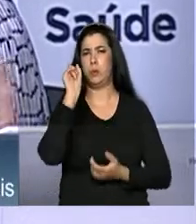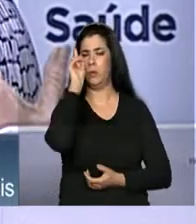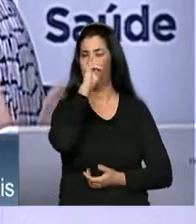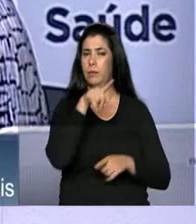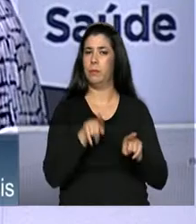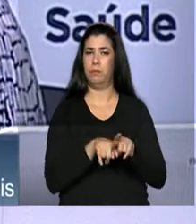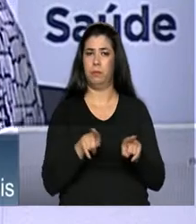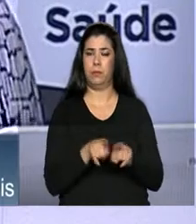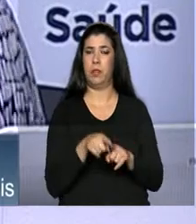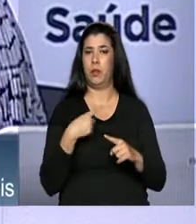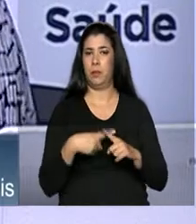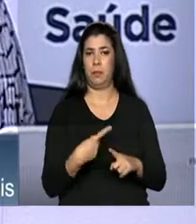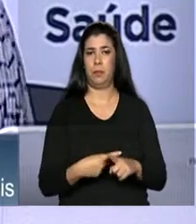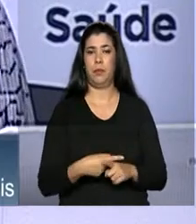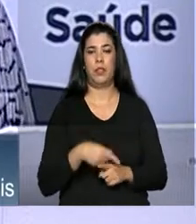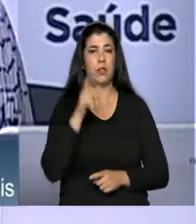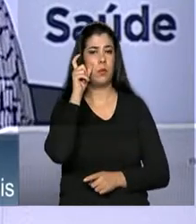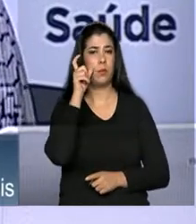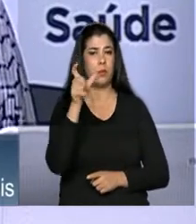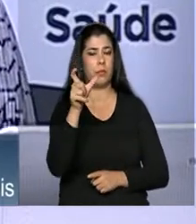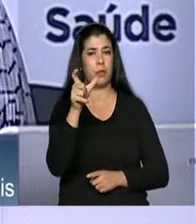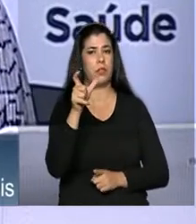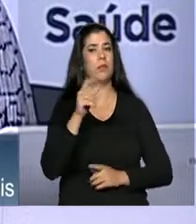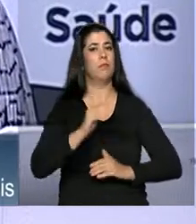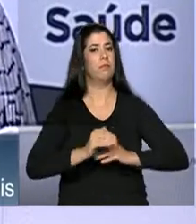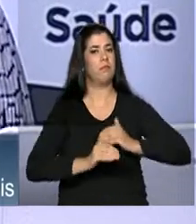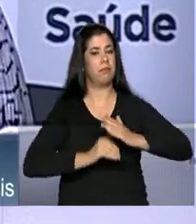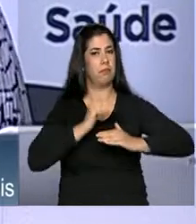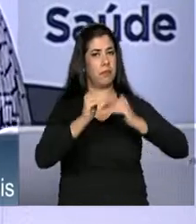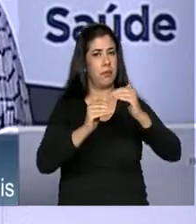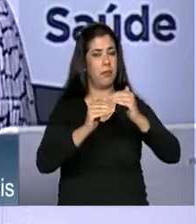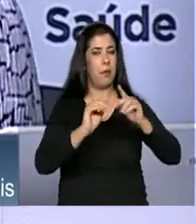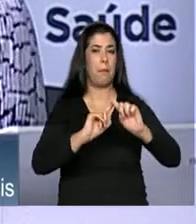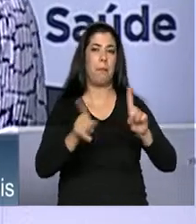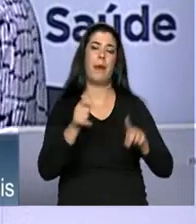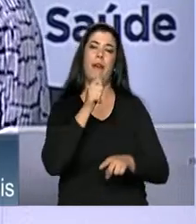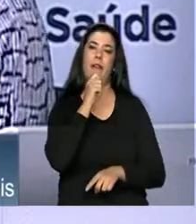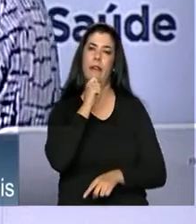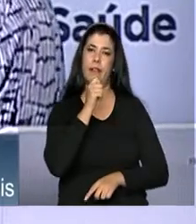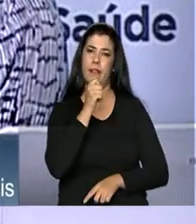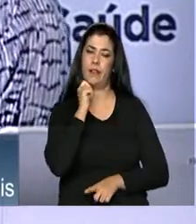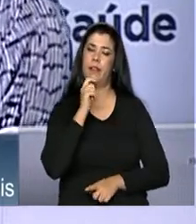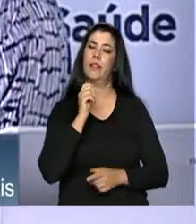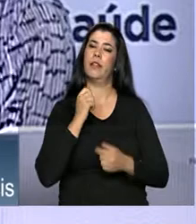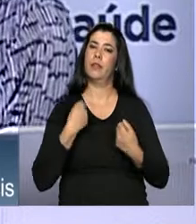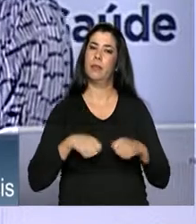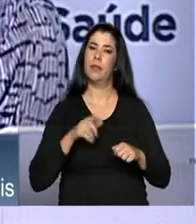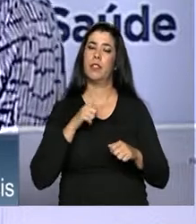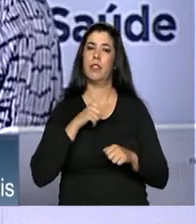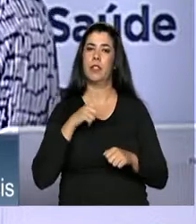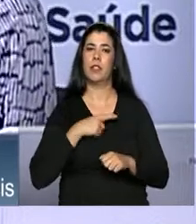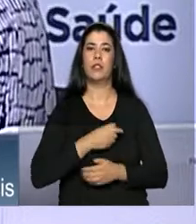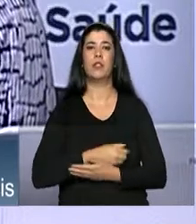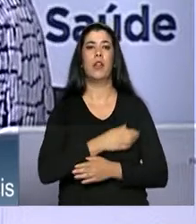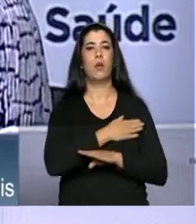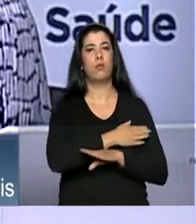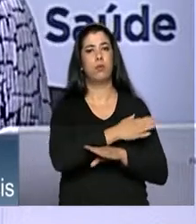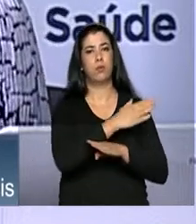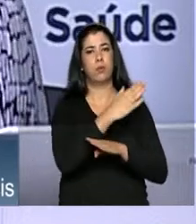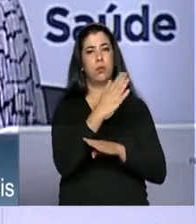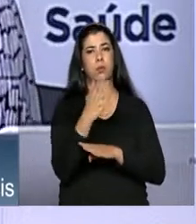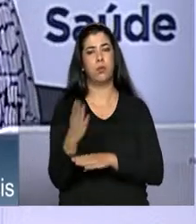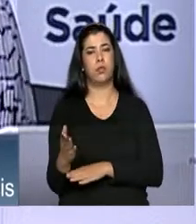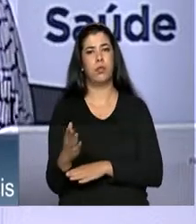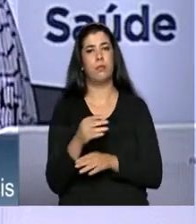tanto observamos avanços, mas ainda precisamos de um tempo maior, né, exatamente para dizer,